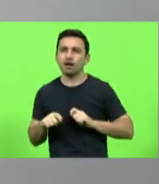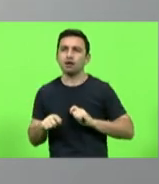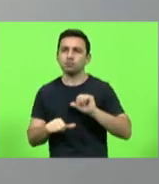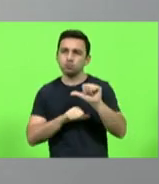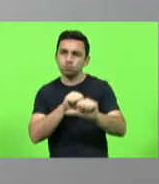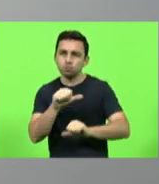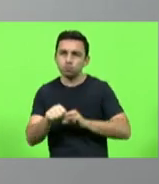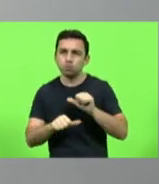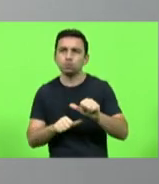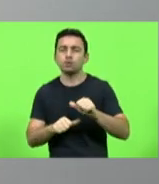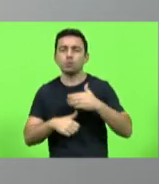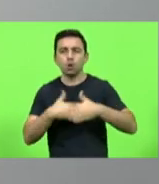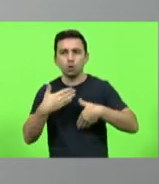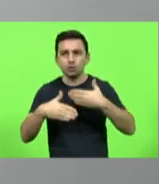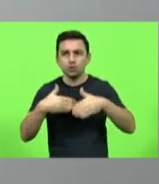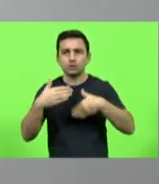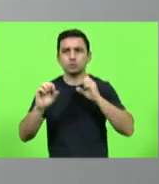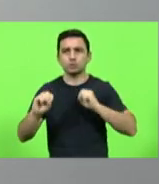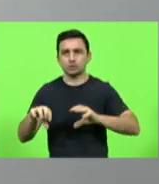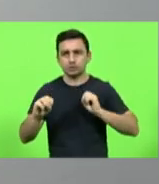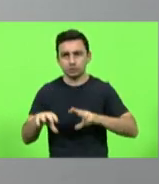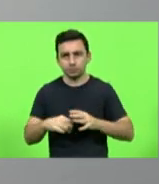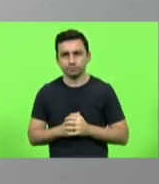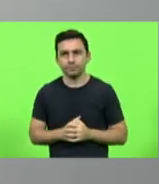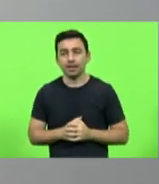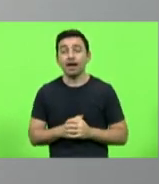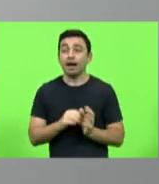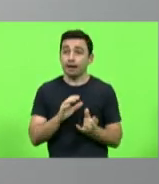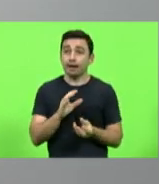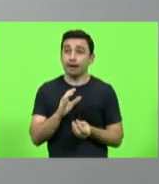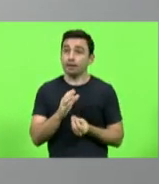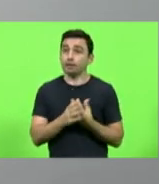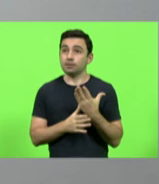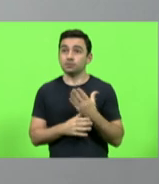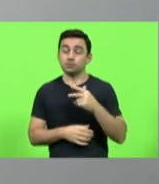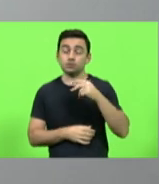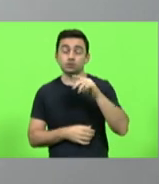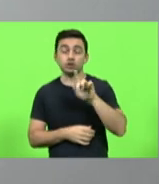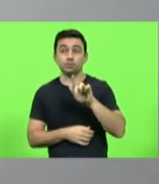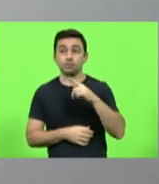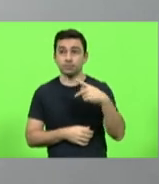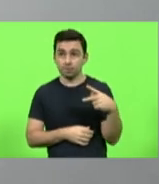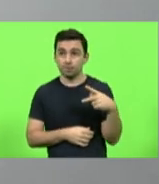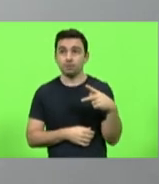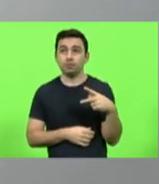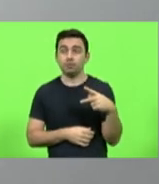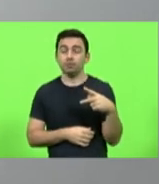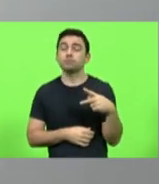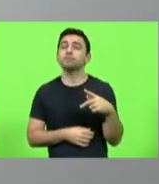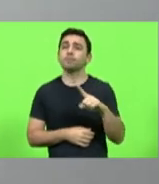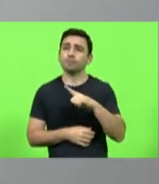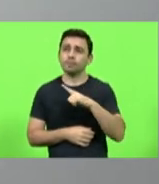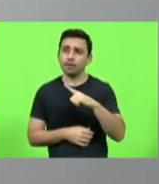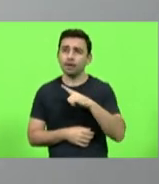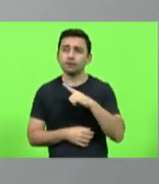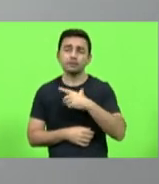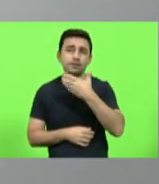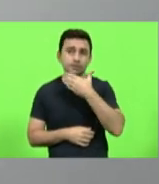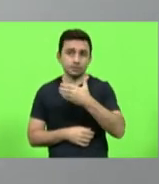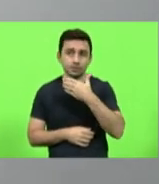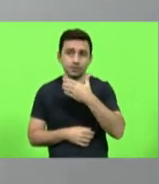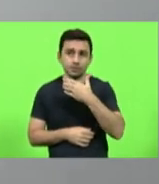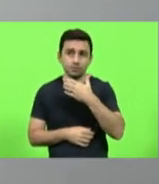educação. Então, a criação do nosso GT aqui em Santa Catarina se deu em dezembro de